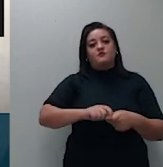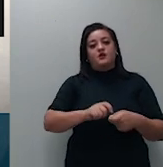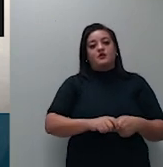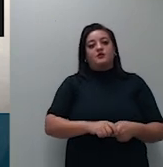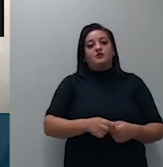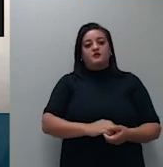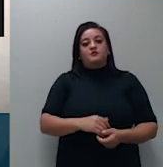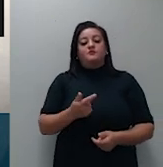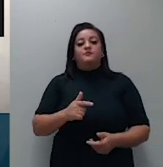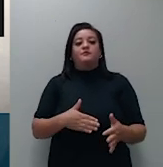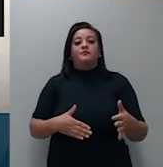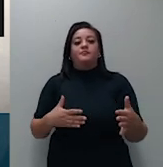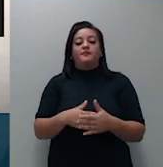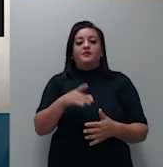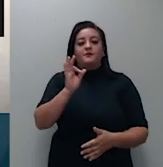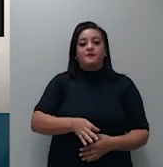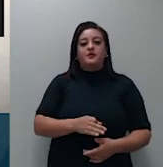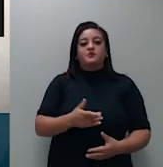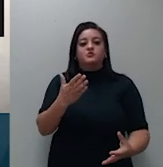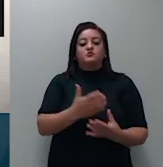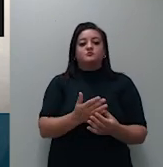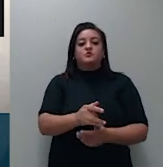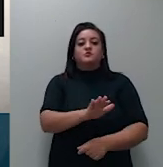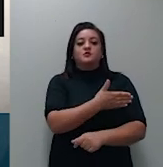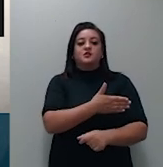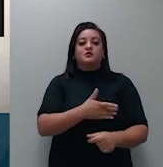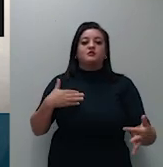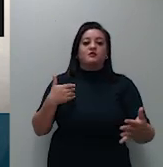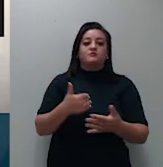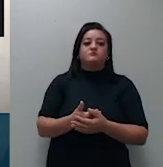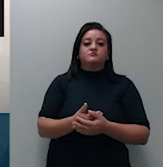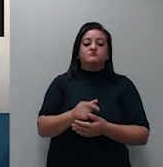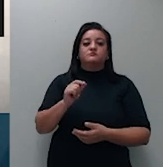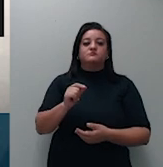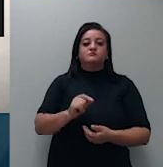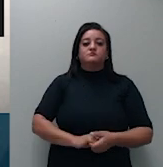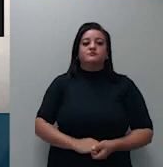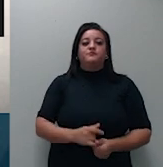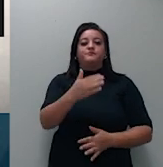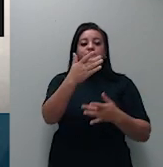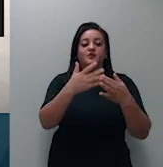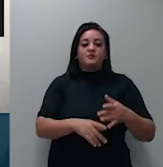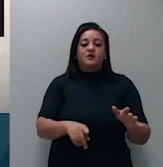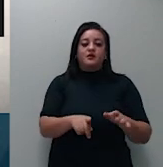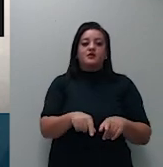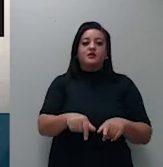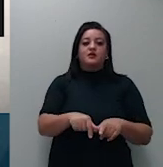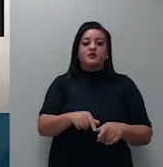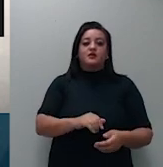suspensão dos processos em que o